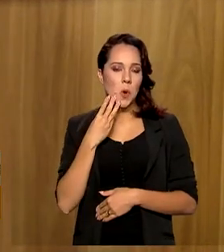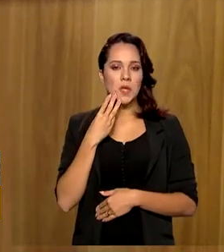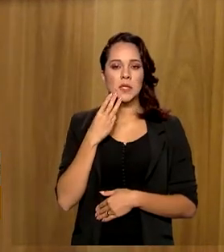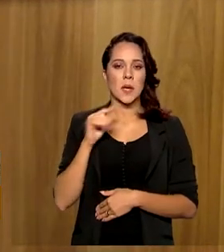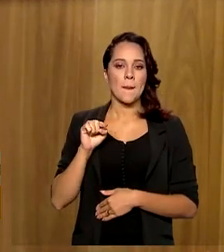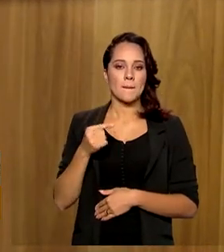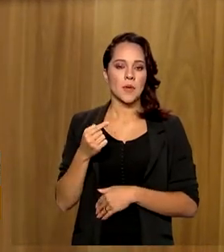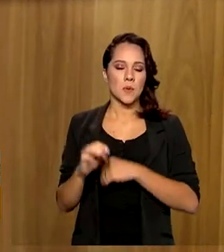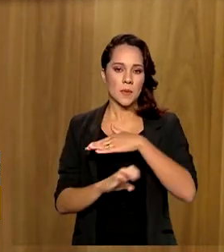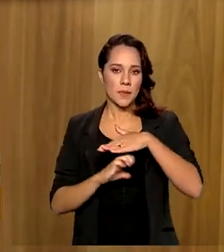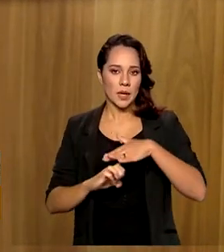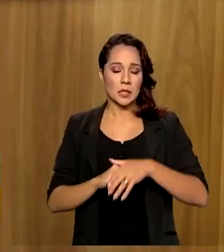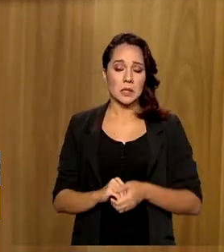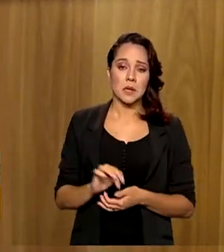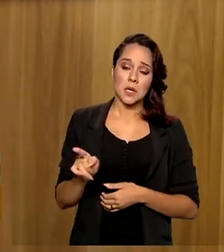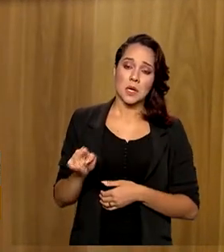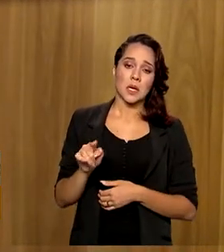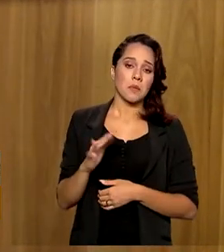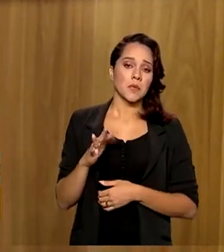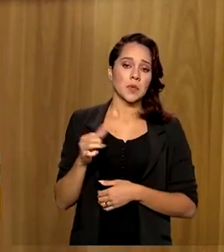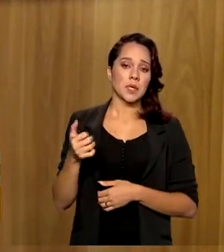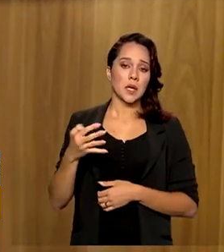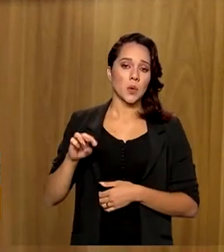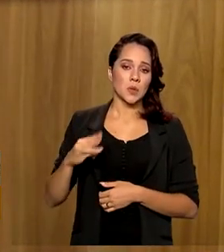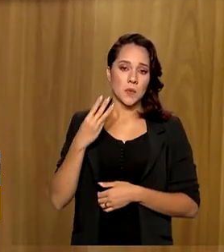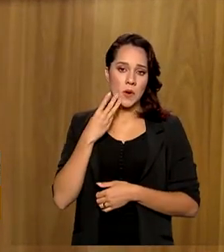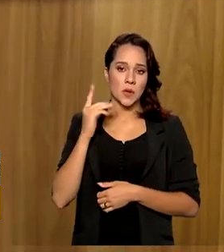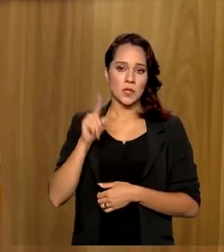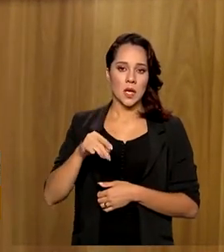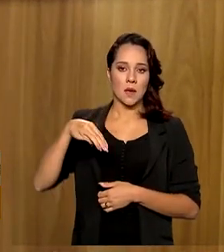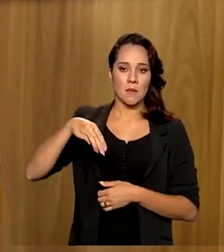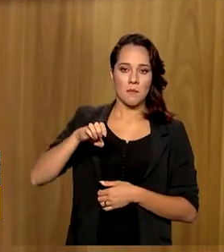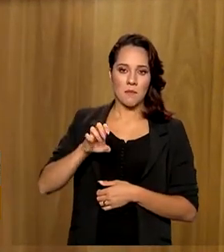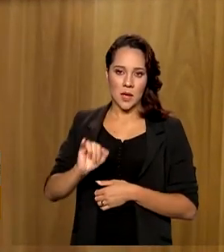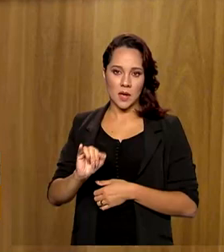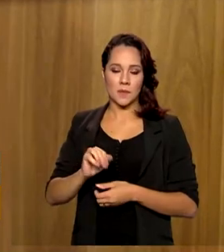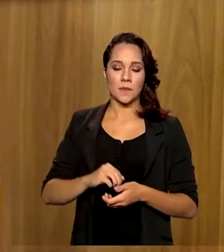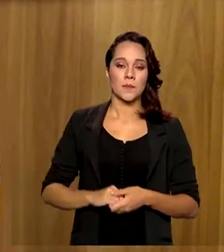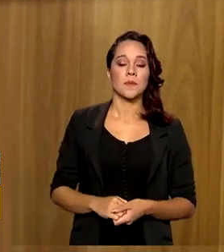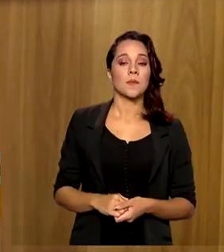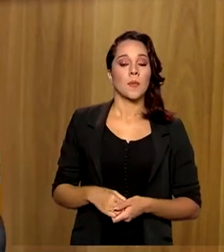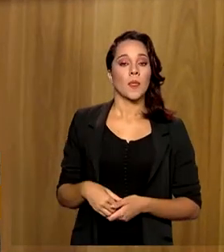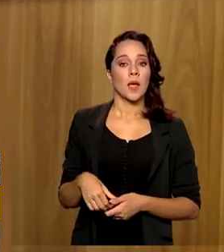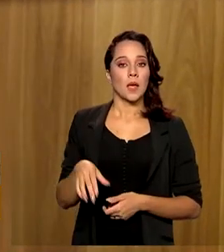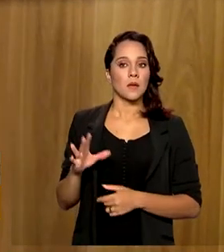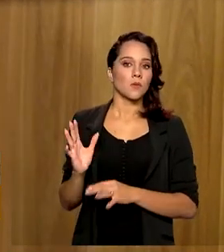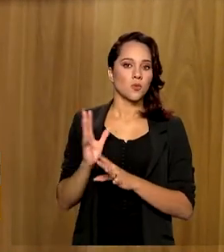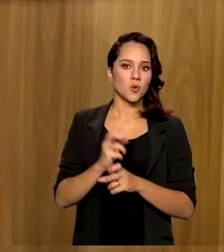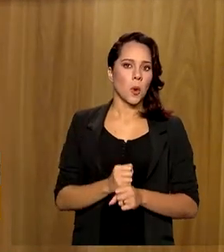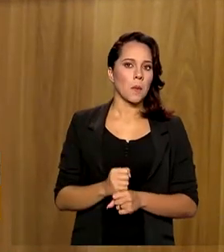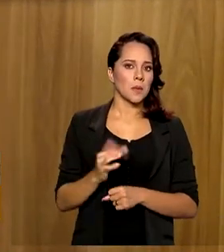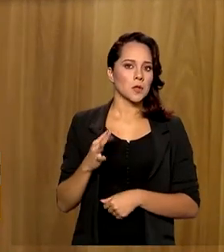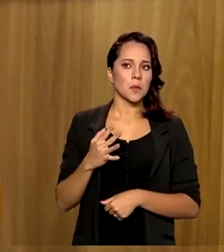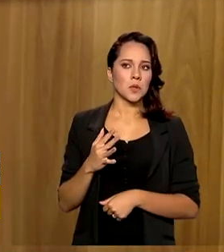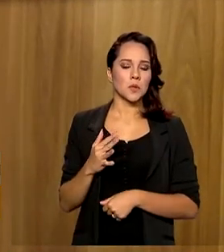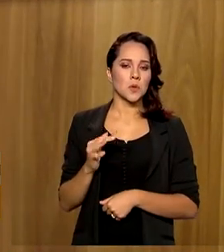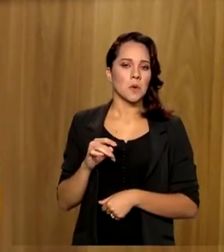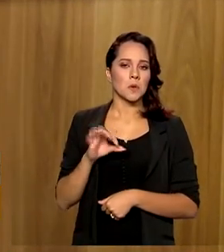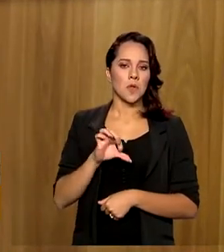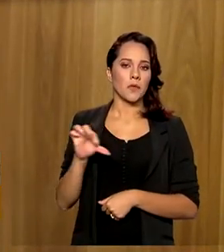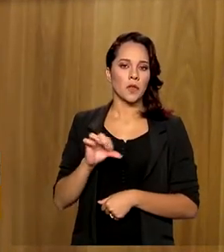20 milhões e 100 mil empresas. Desse total, em torno de 14 milhões são MEIs. E no total, inteirando